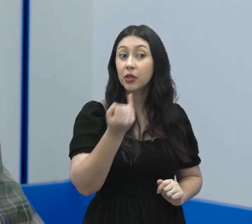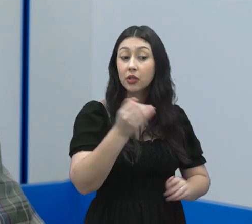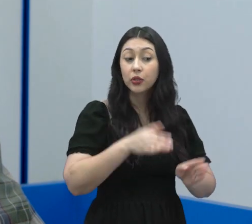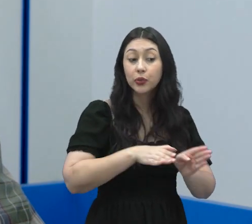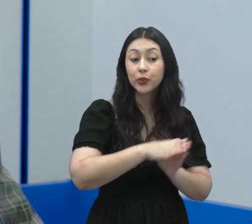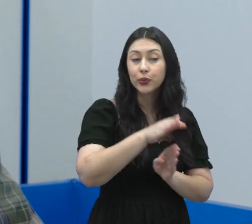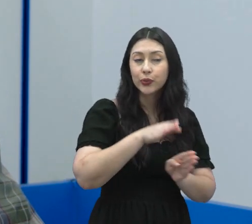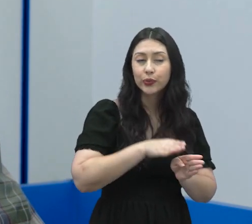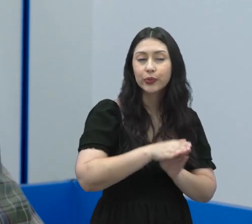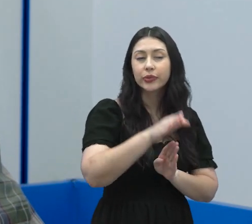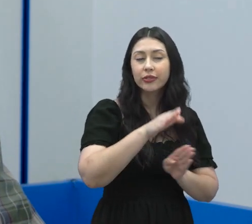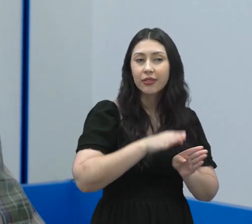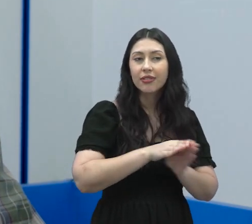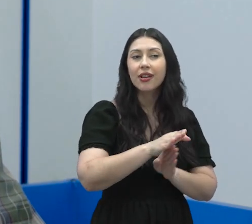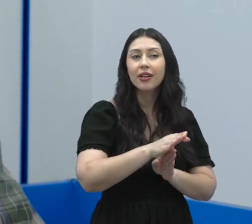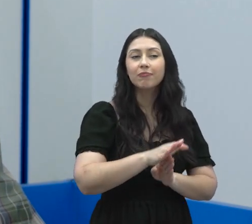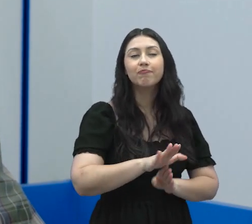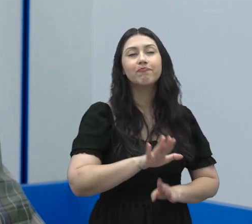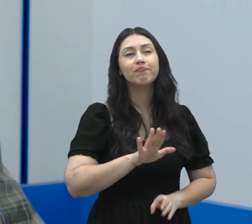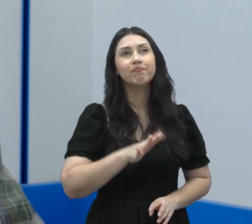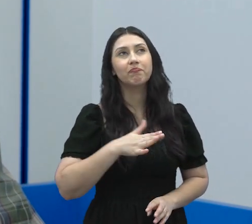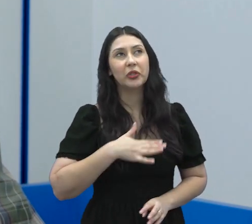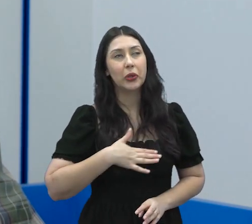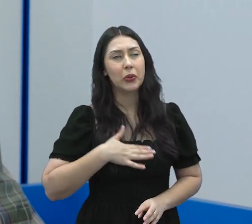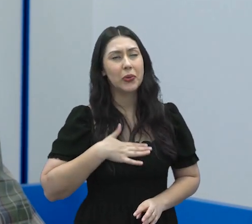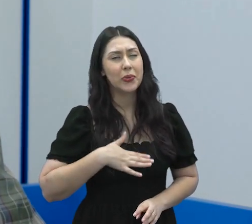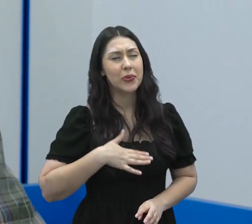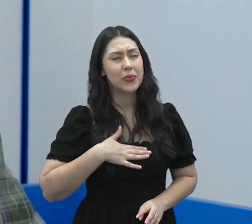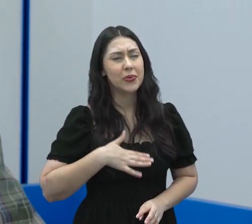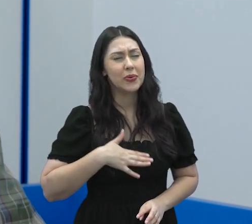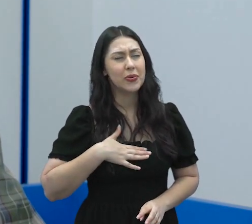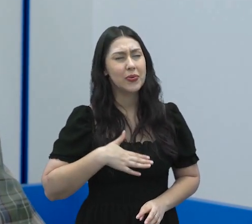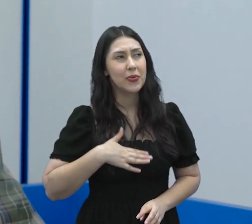a orientação, e eu gosto muito